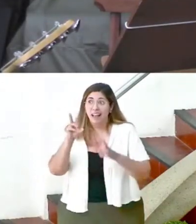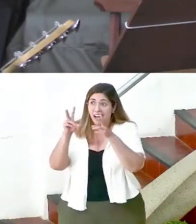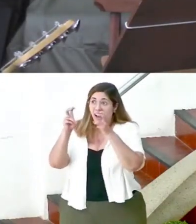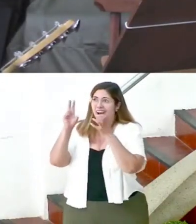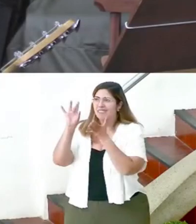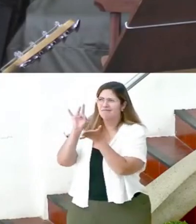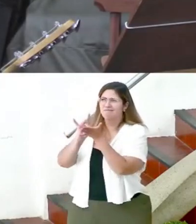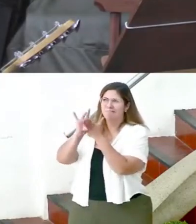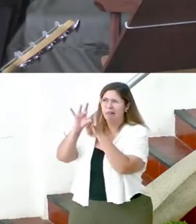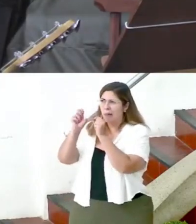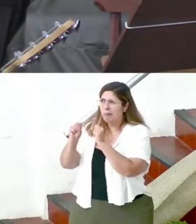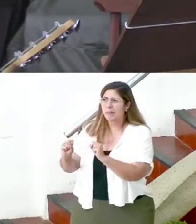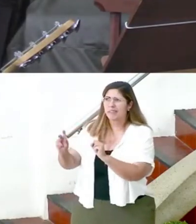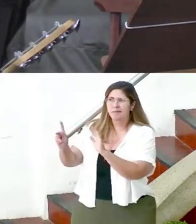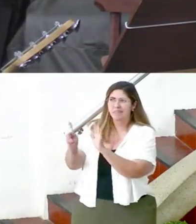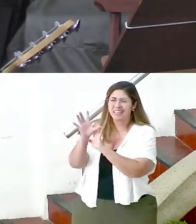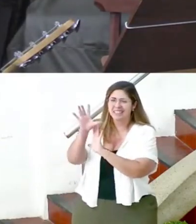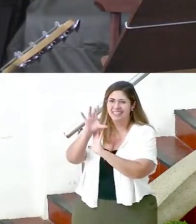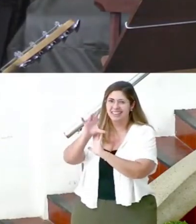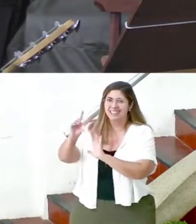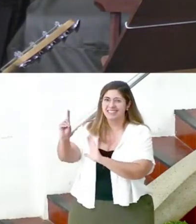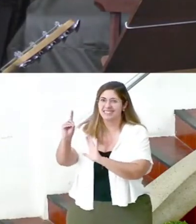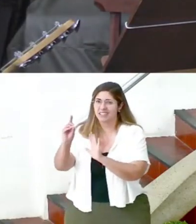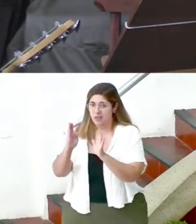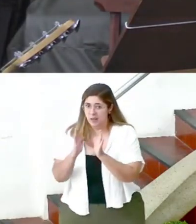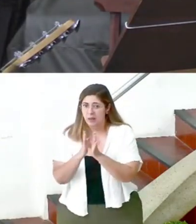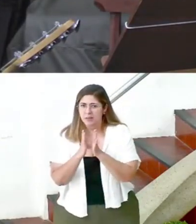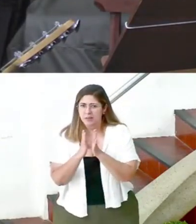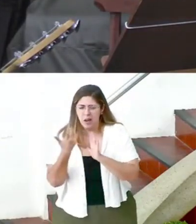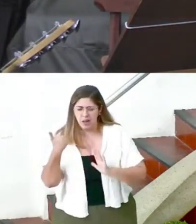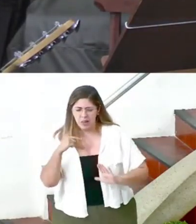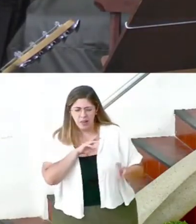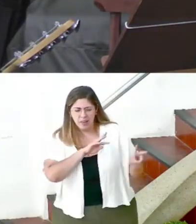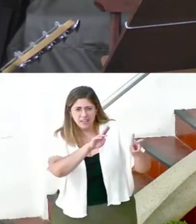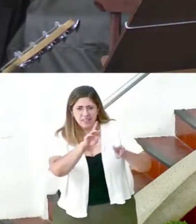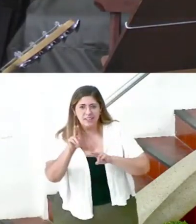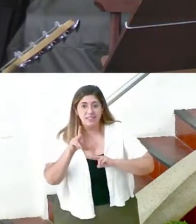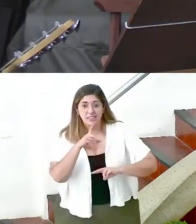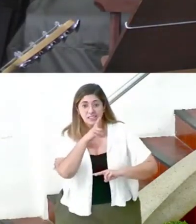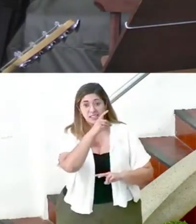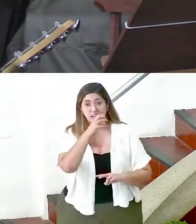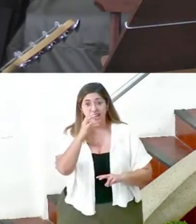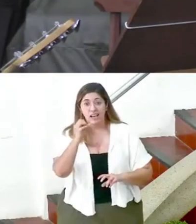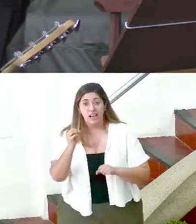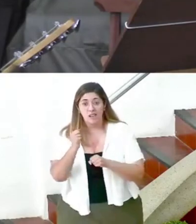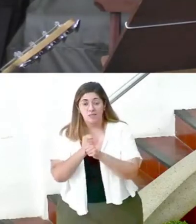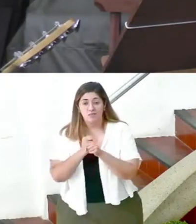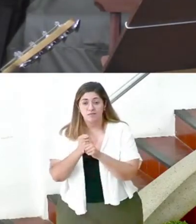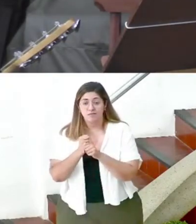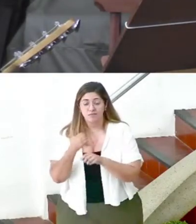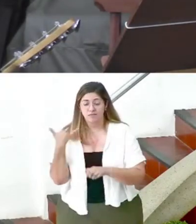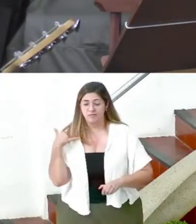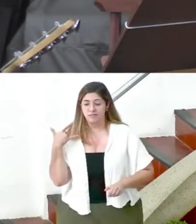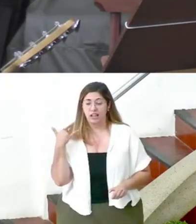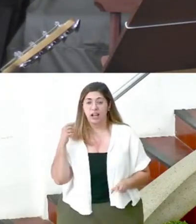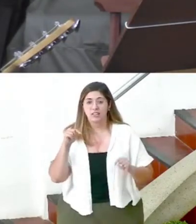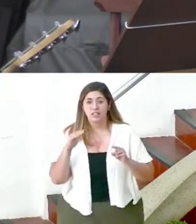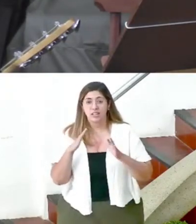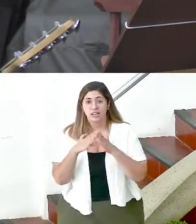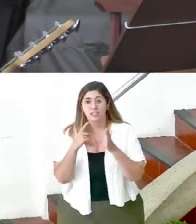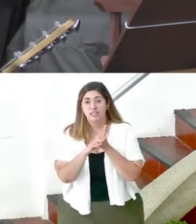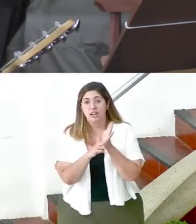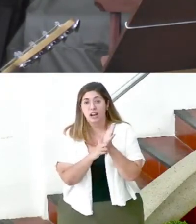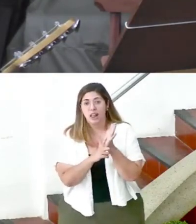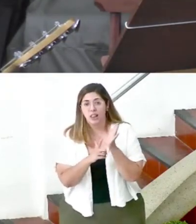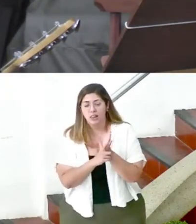Deus. Irmãos, a minha oração é que nós que somos uma igreja centenária, não nos orgulhemos dos 100 anos, que nós que somos uma